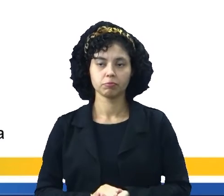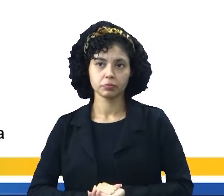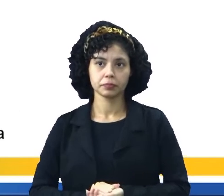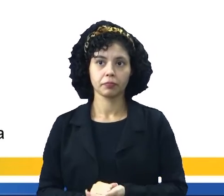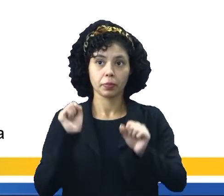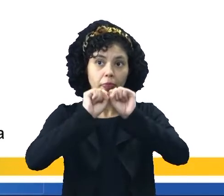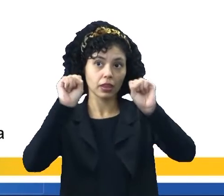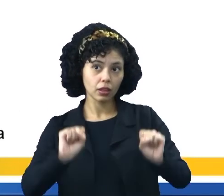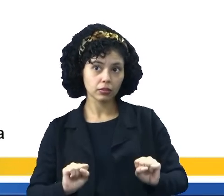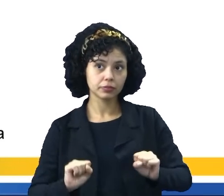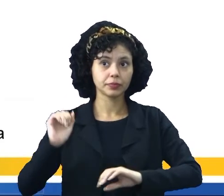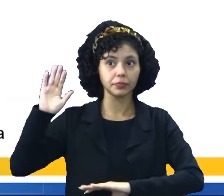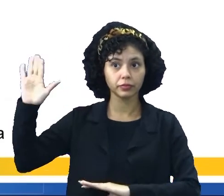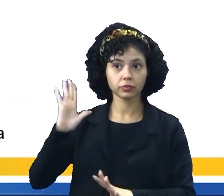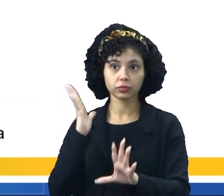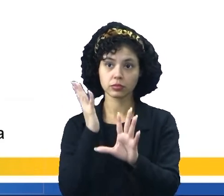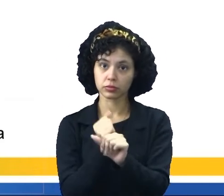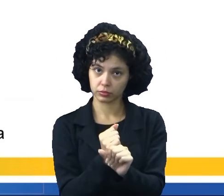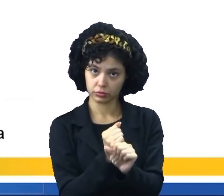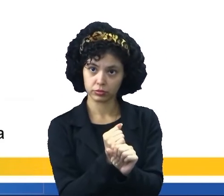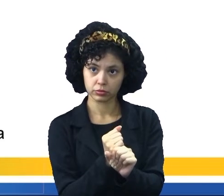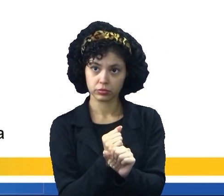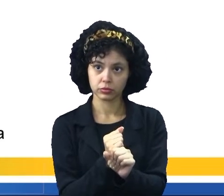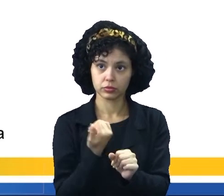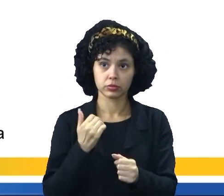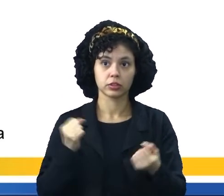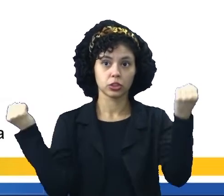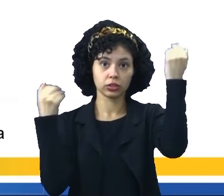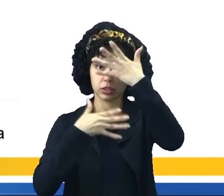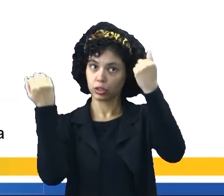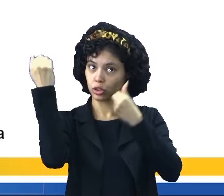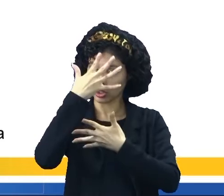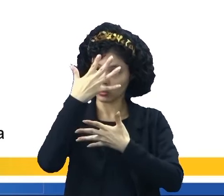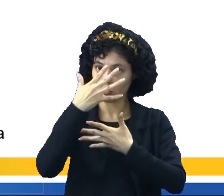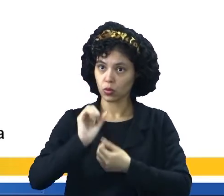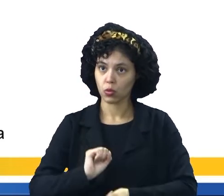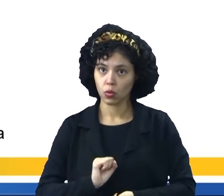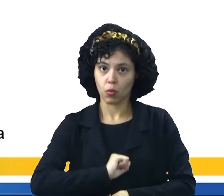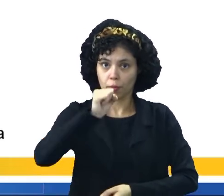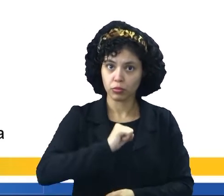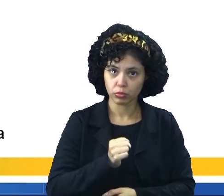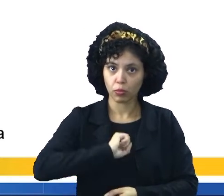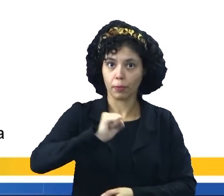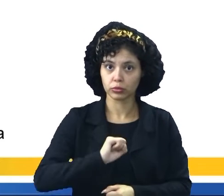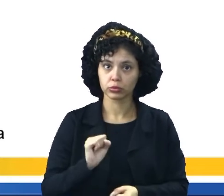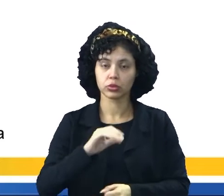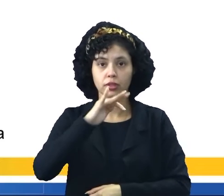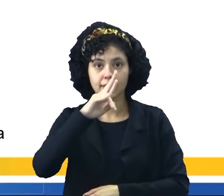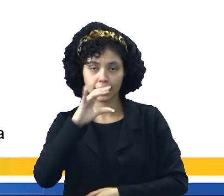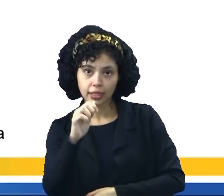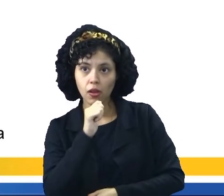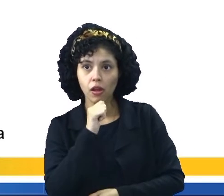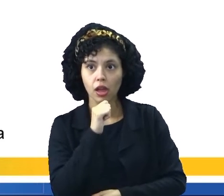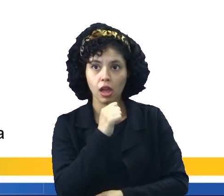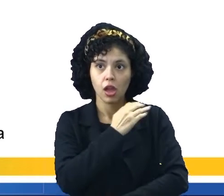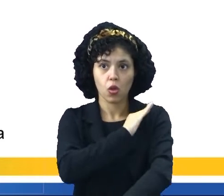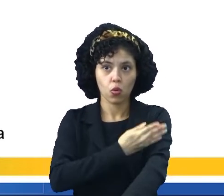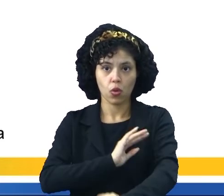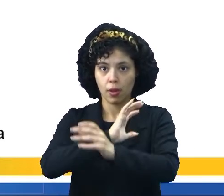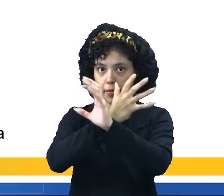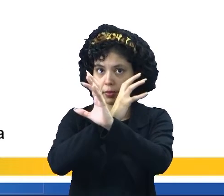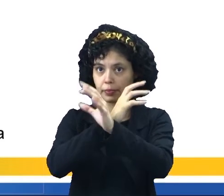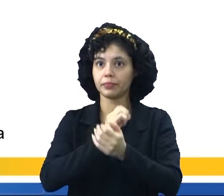O sistema nervoso voluntário ele é formado por nervos motores, que conduzem impulsos do sistema nervoso central à musculatura estriada